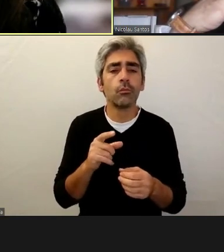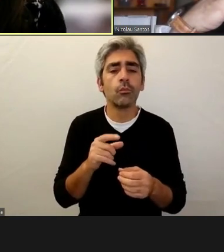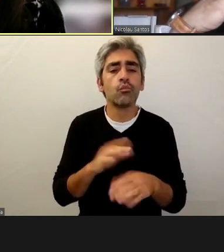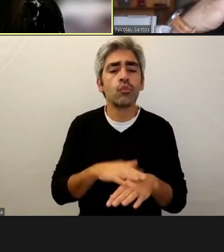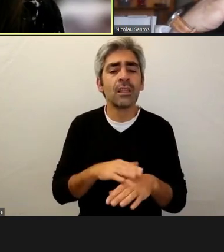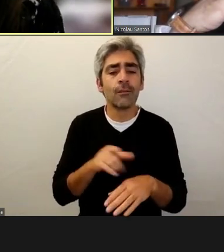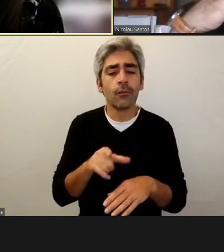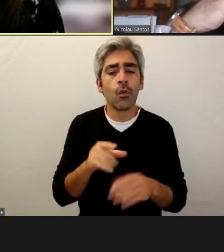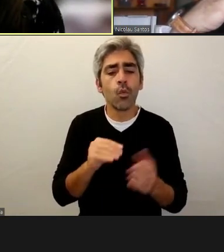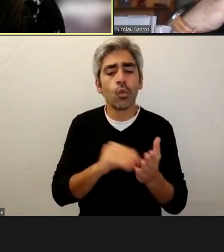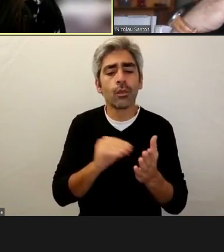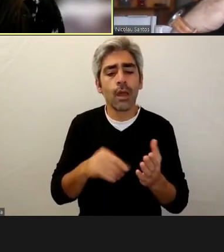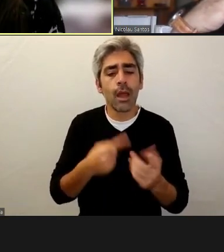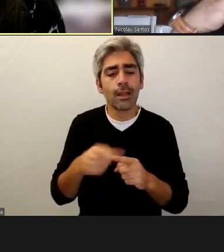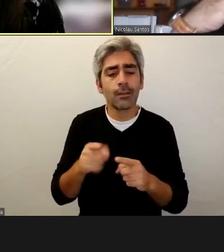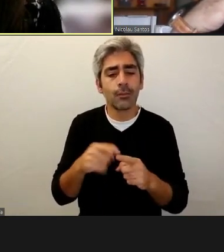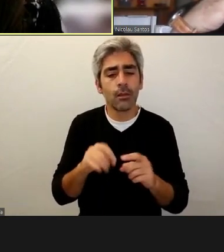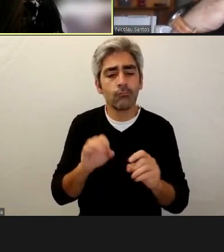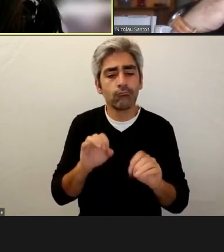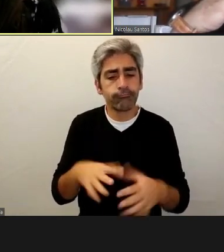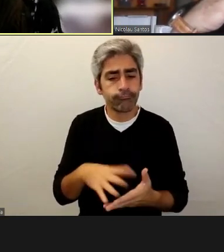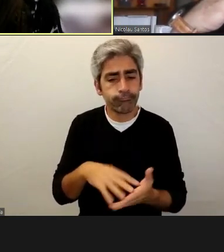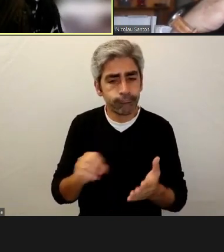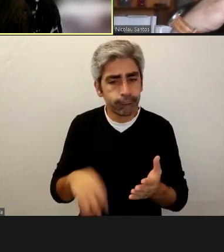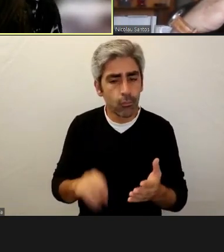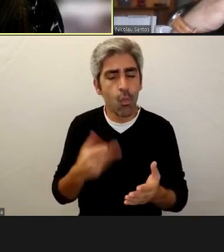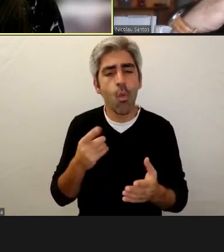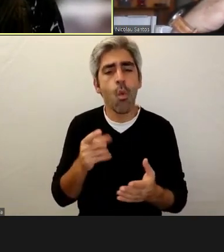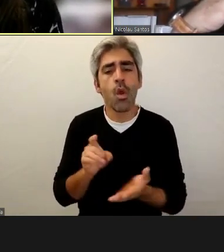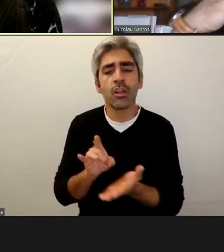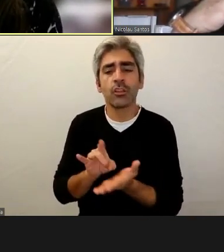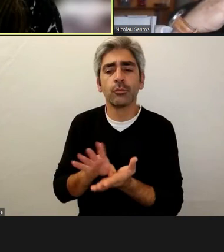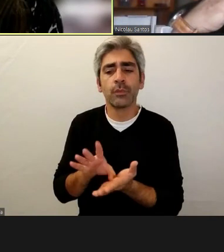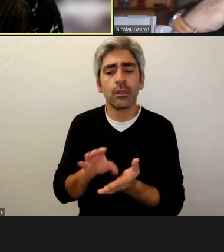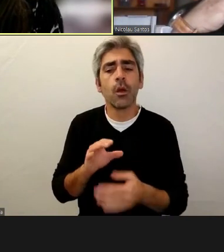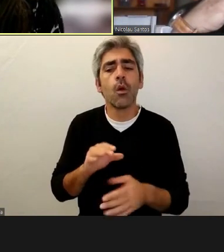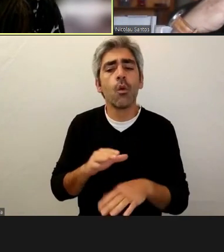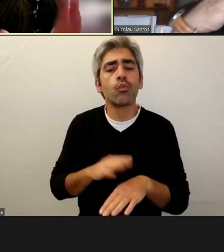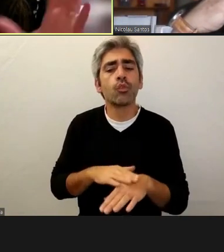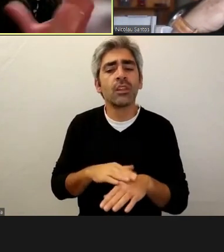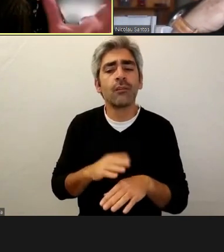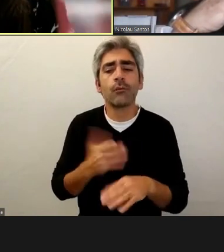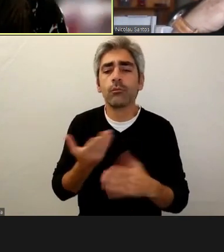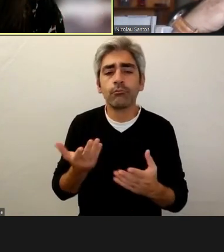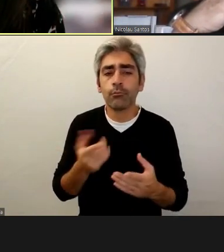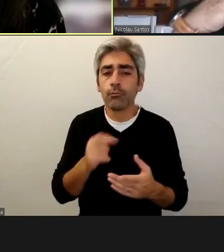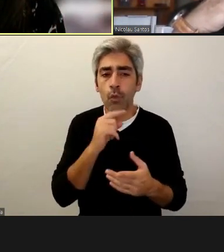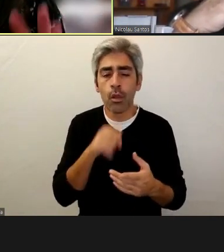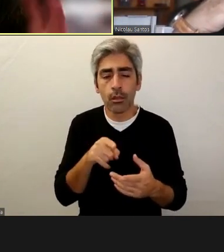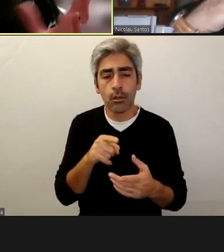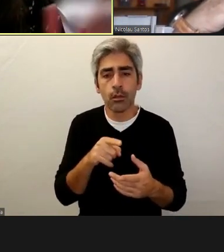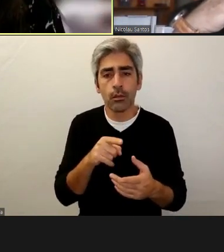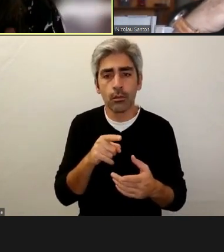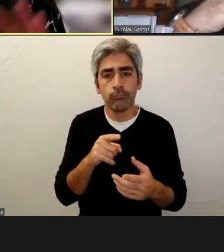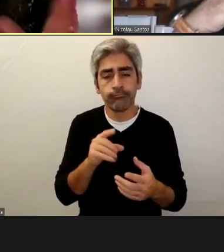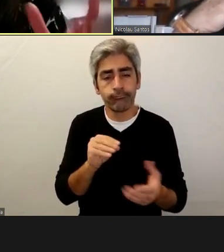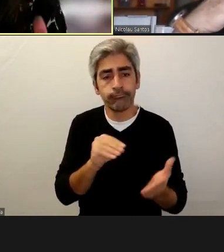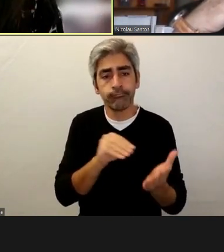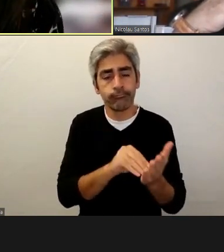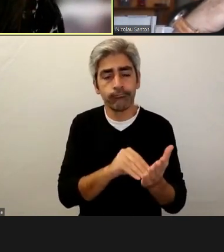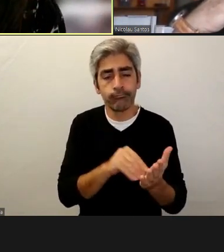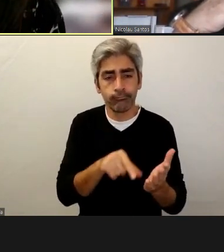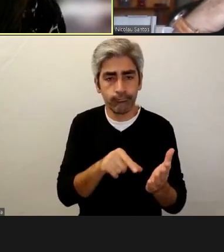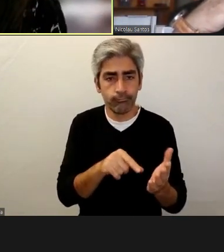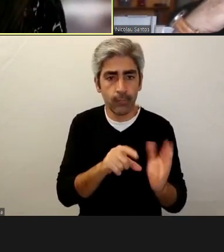contrato de arrendamento ou o fundamento de uma ordem de despejo pode mesmo estar naturalmente configurada, estar